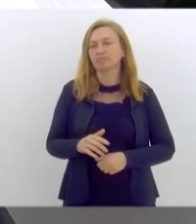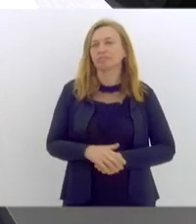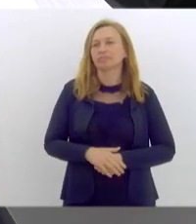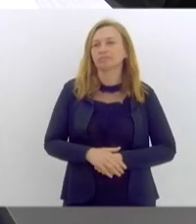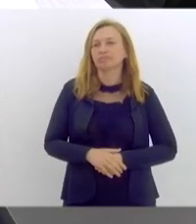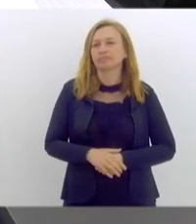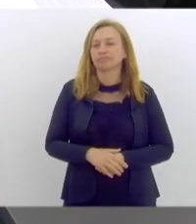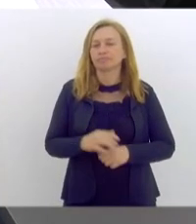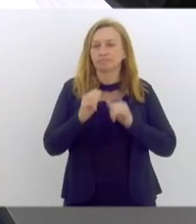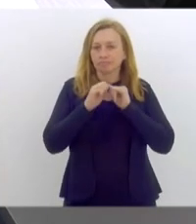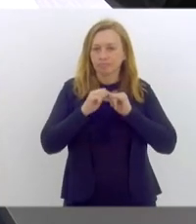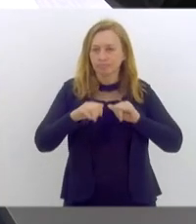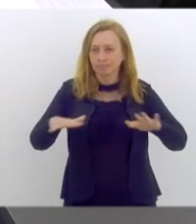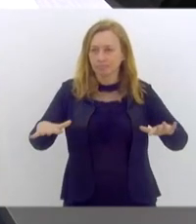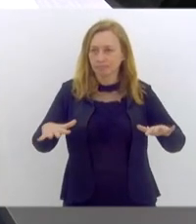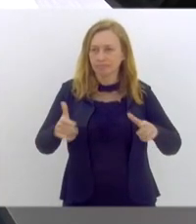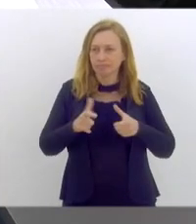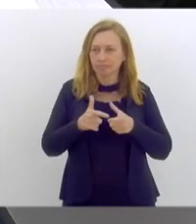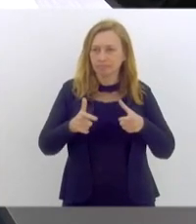intensa divulgação